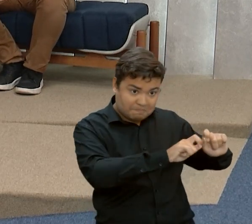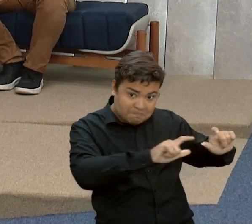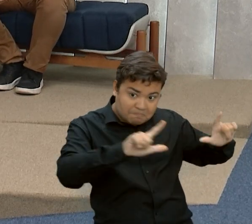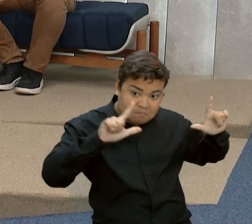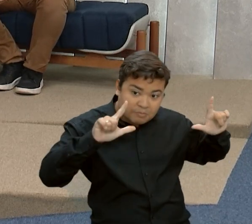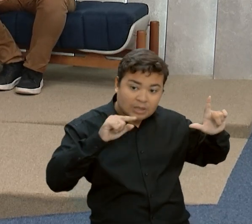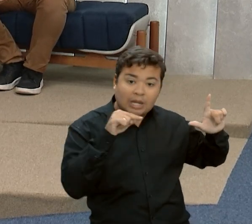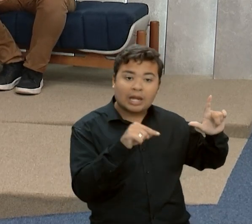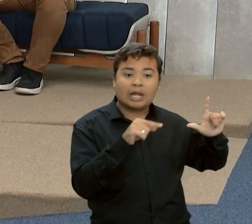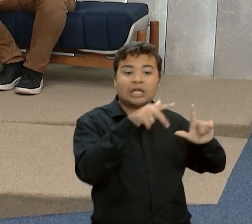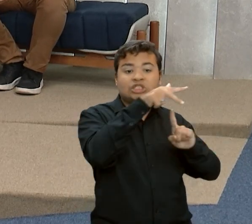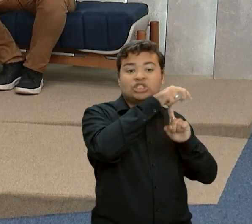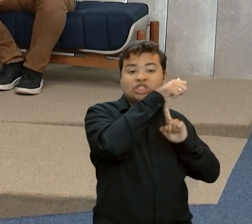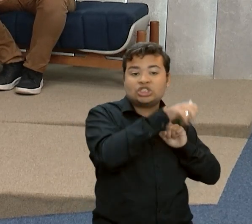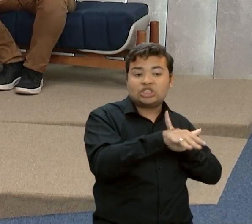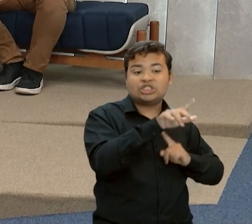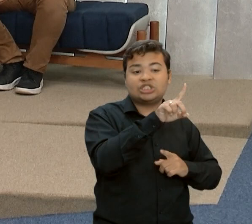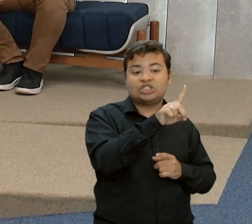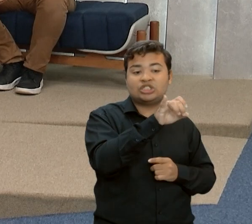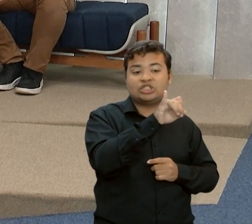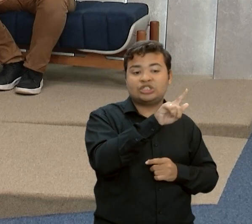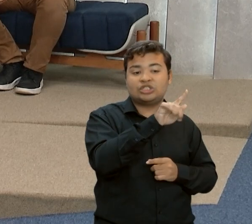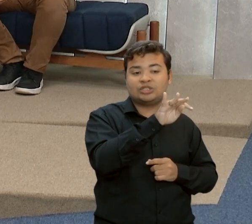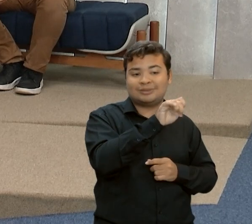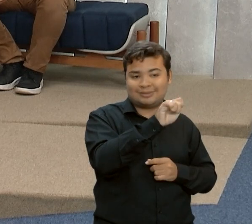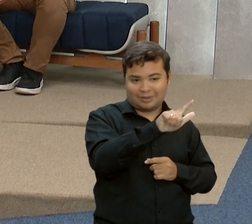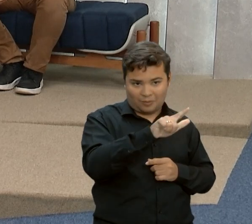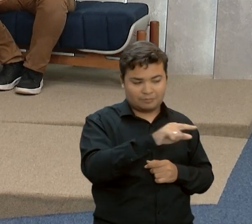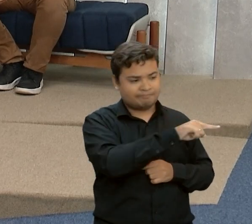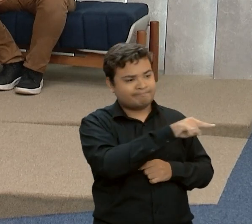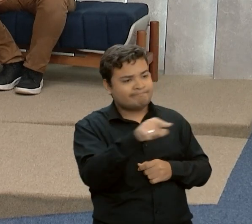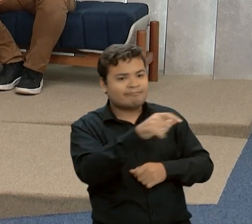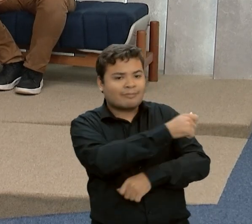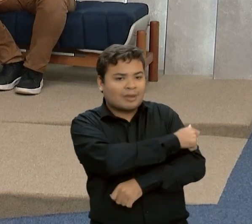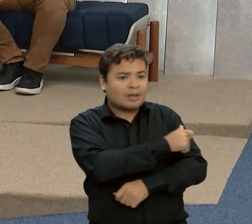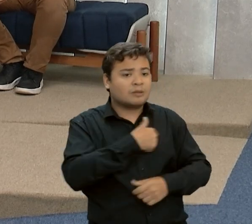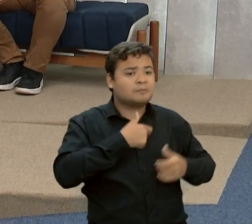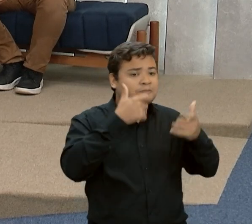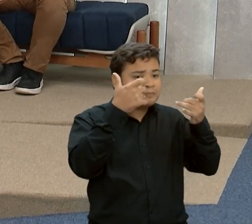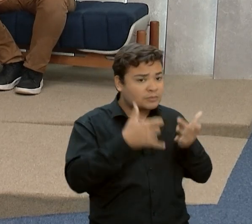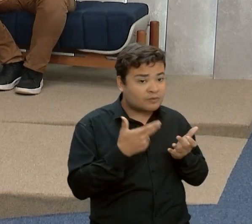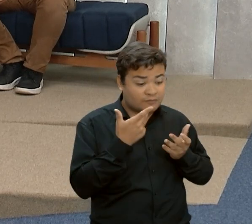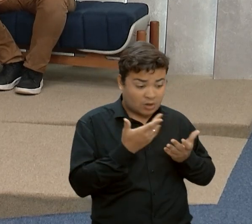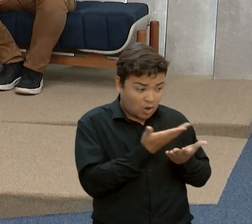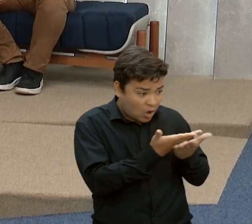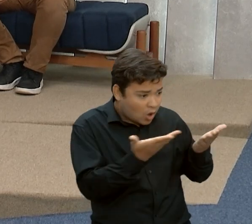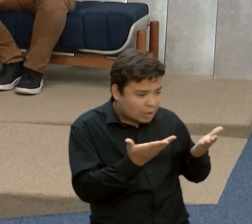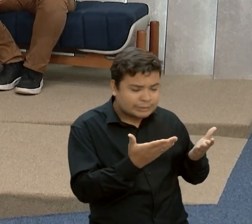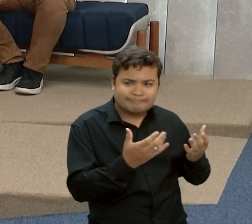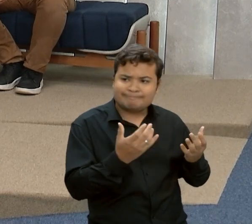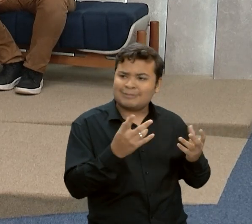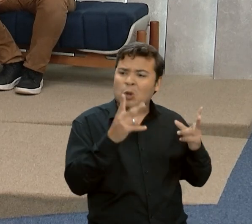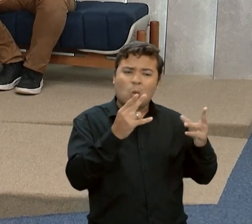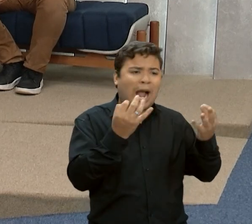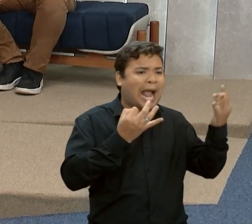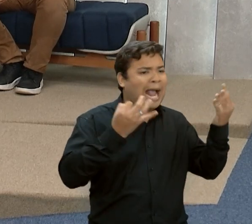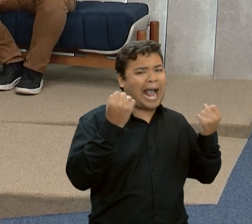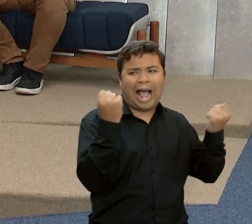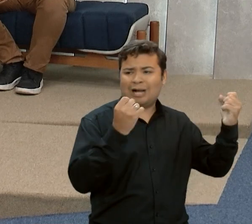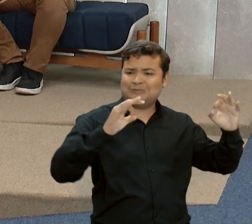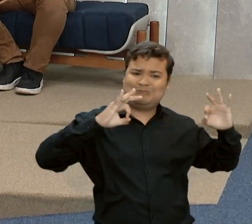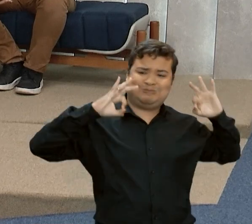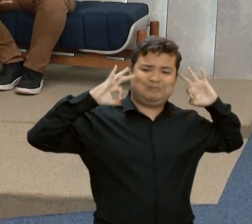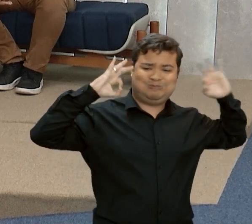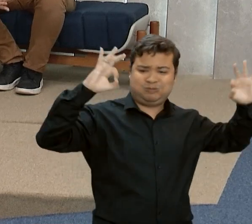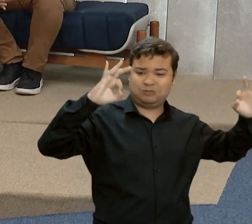digital, eu falei para os meninos aí, olha, nós te entregamos uma Ferrari. Pilotar essa Ferrari agora é com vocês.